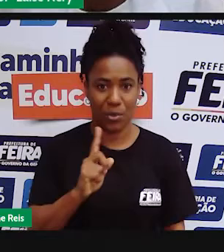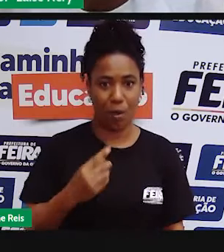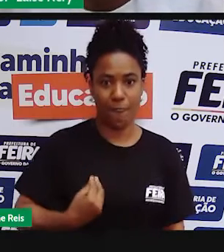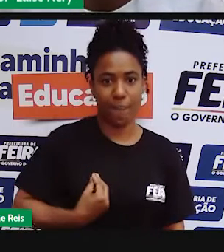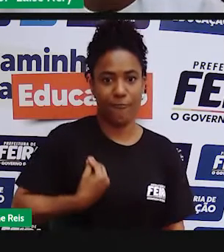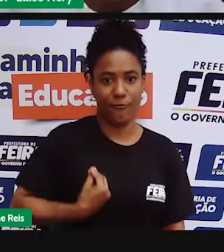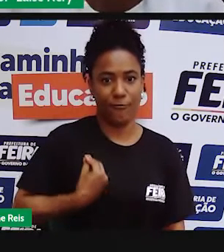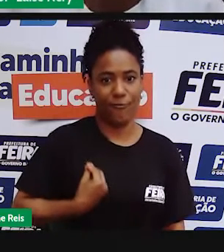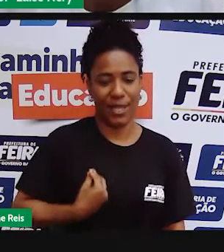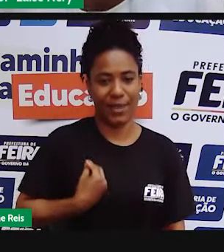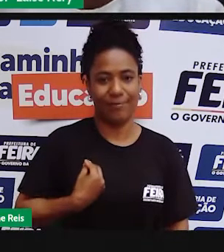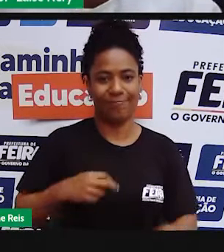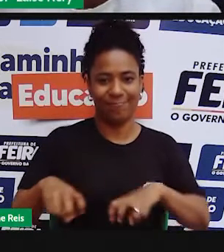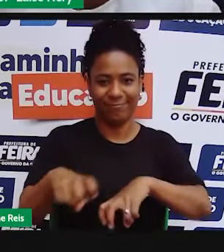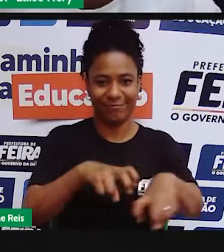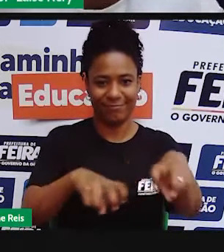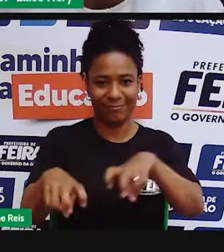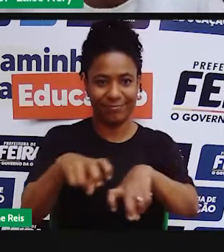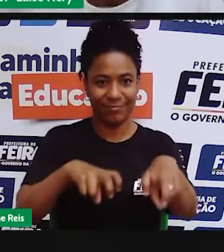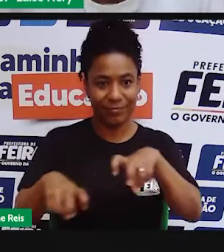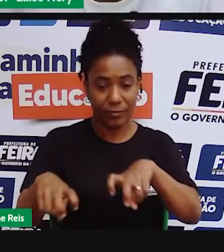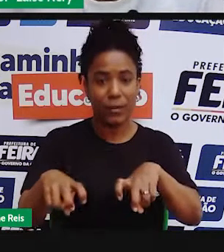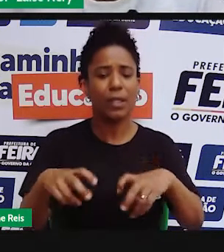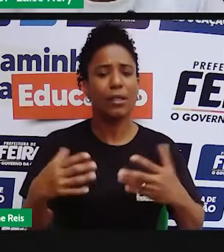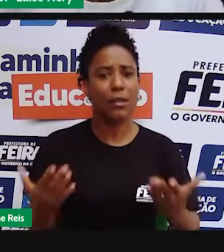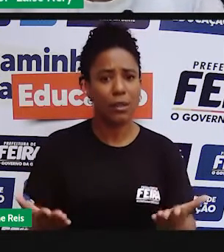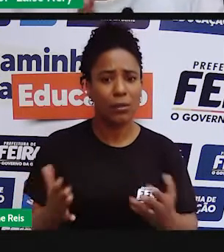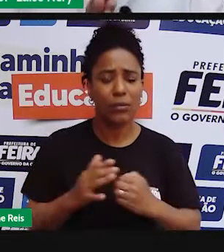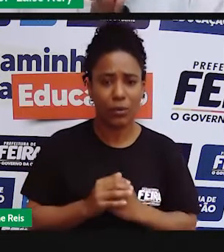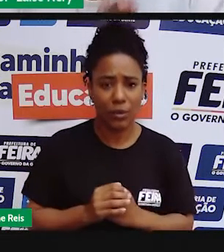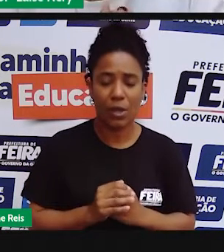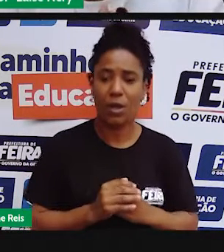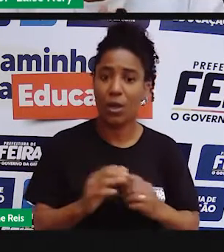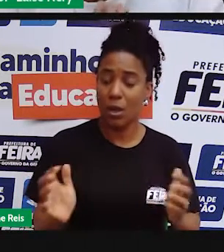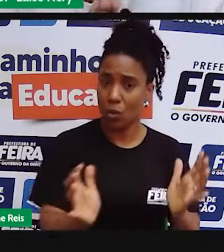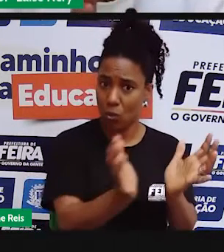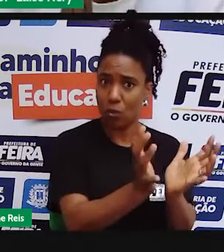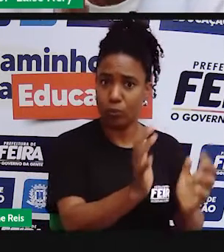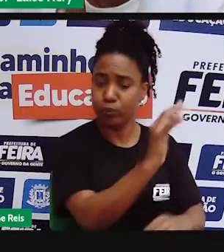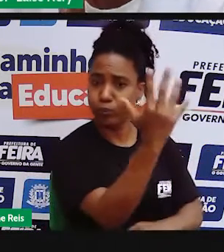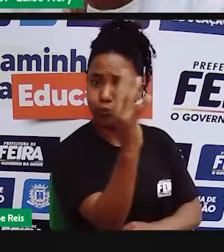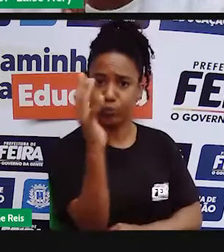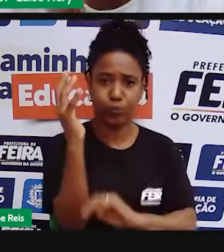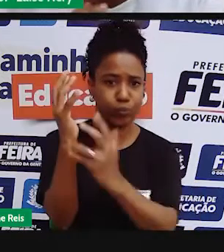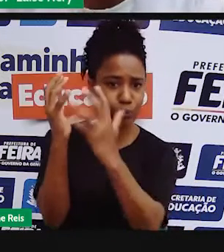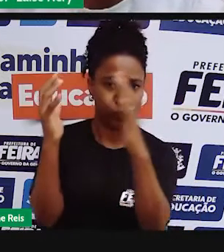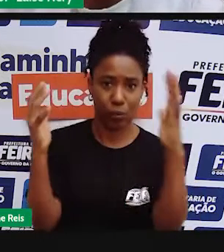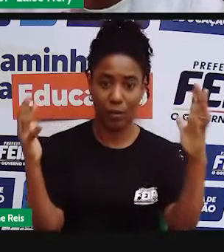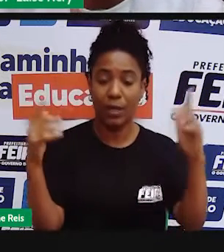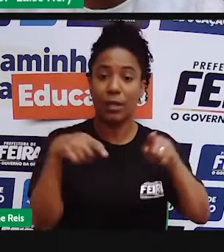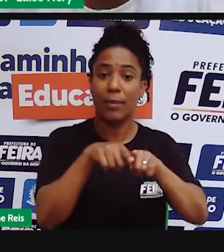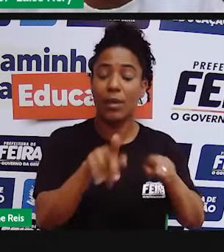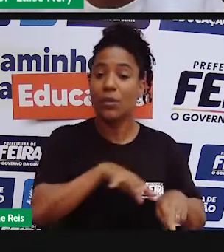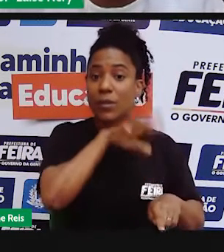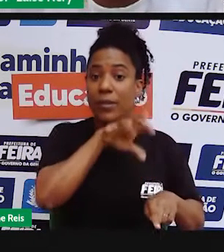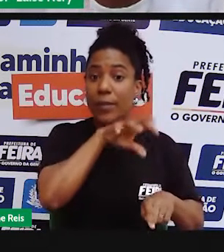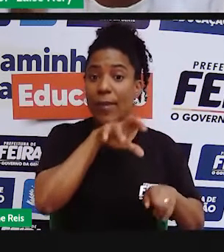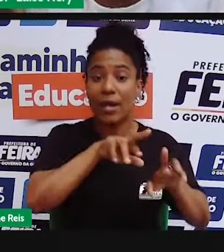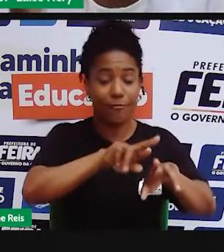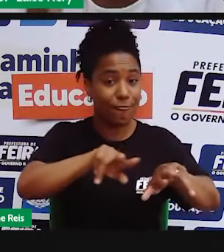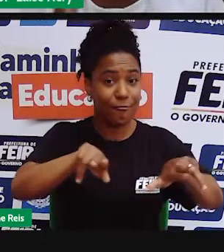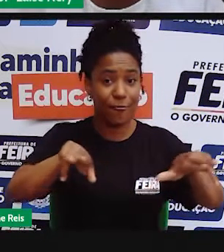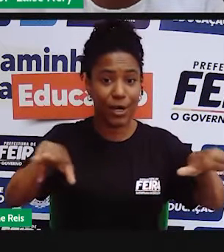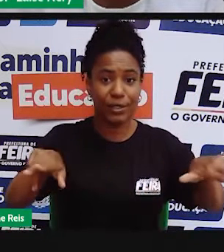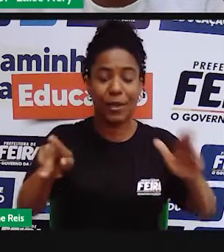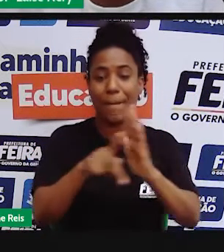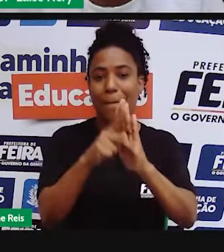A fauna e a flora podem muitas vezes ser específicas de determinadas regiões influenciadas